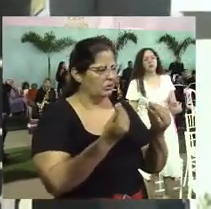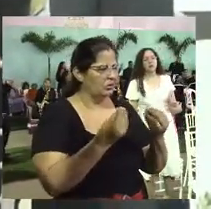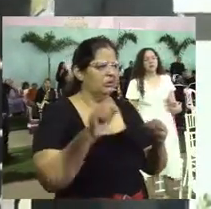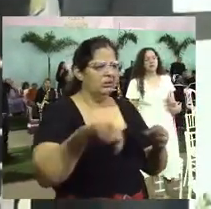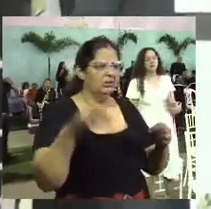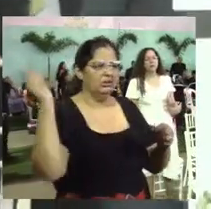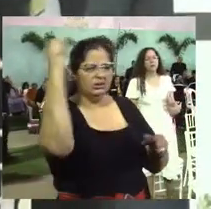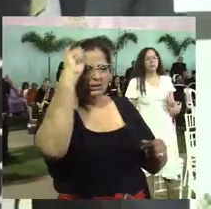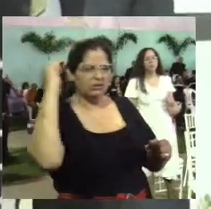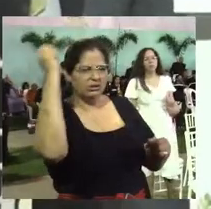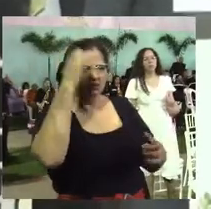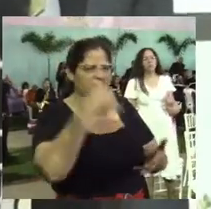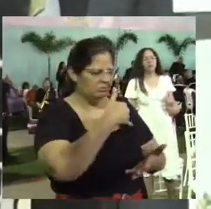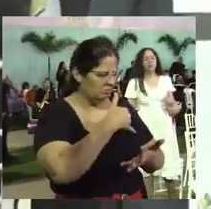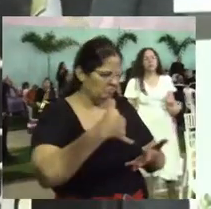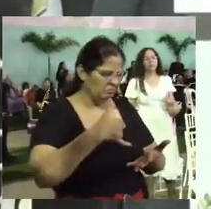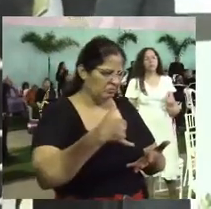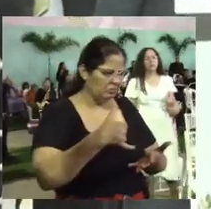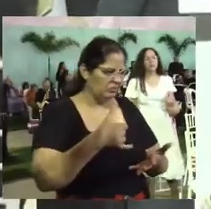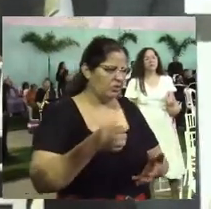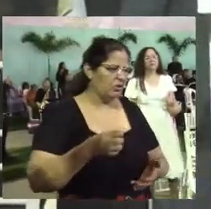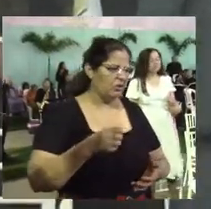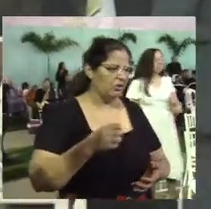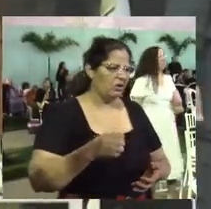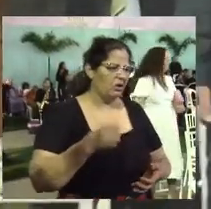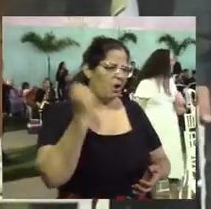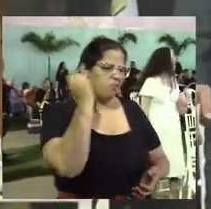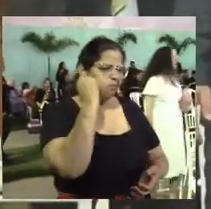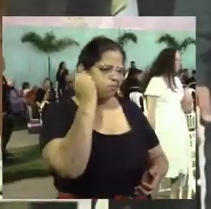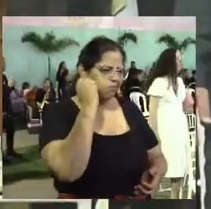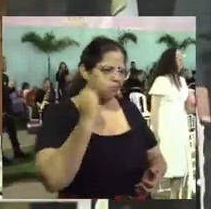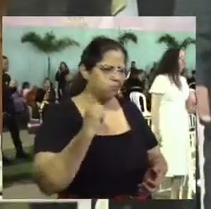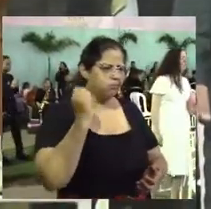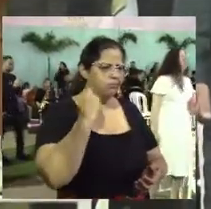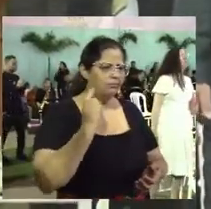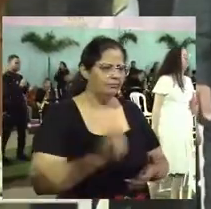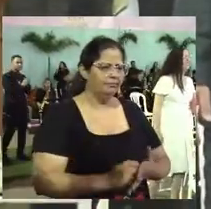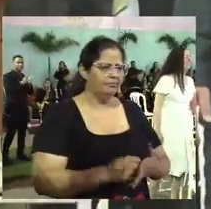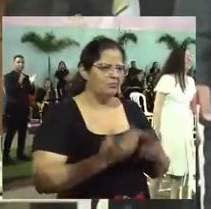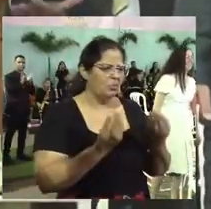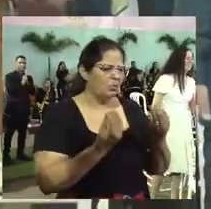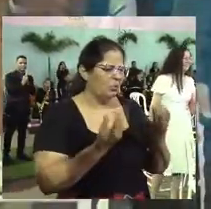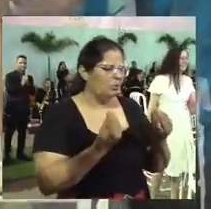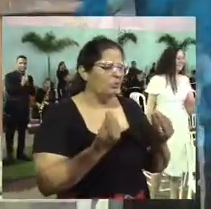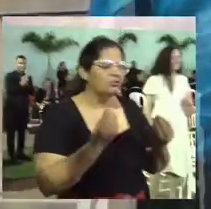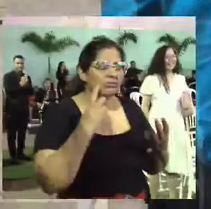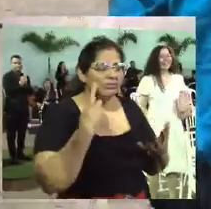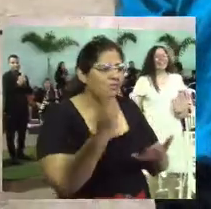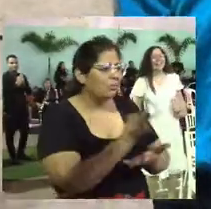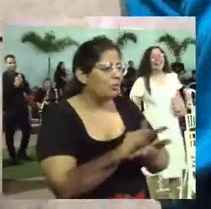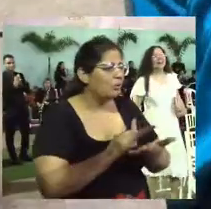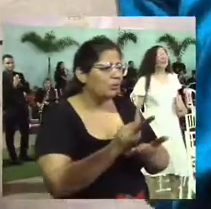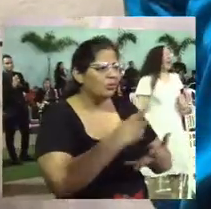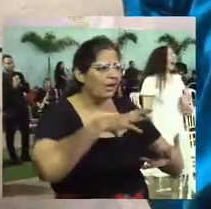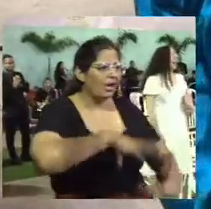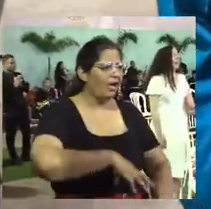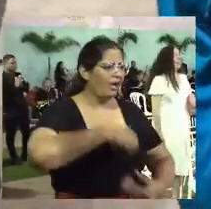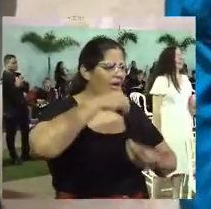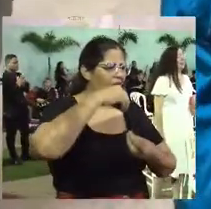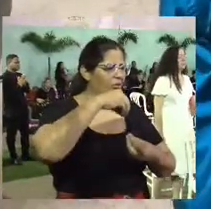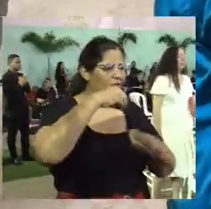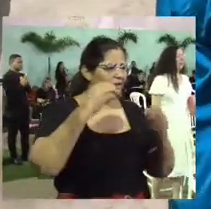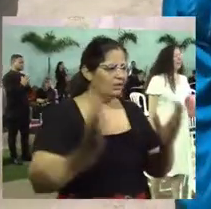Ariquemes os motéis estão cheios de profissão do tédio vamos atrás dessas almas vamos pegar